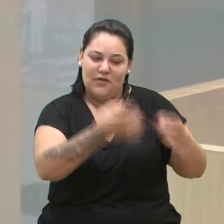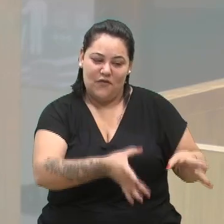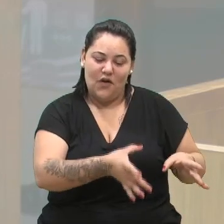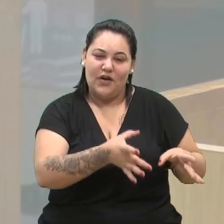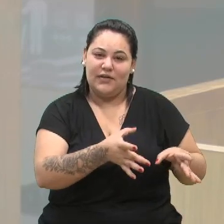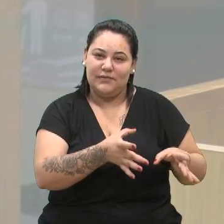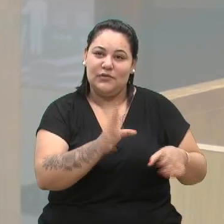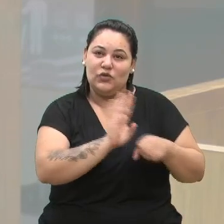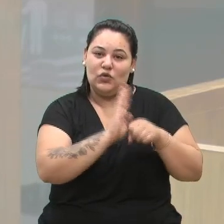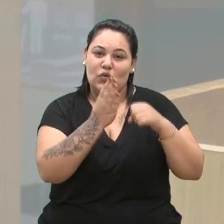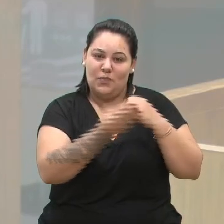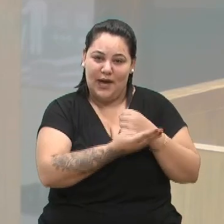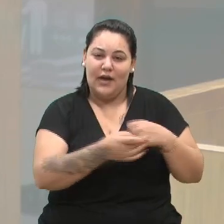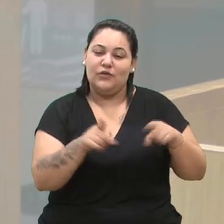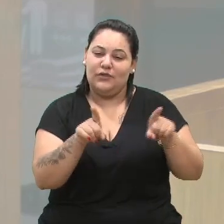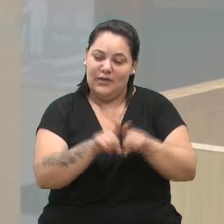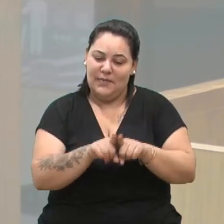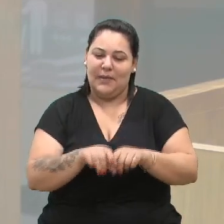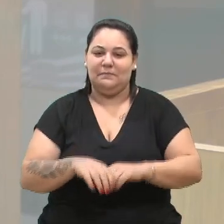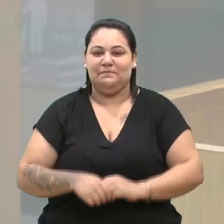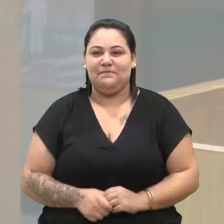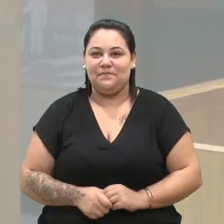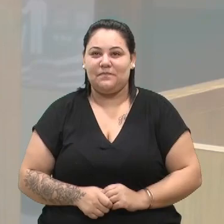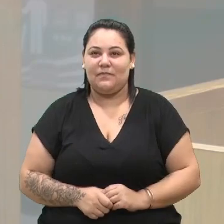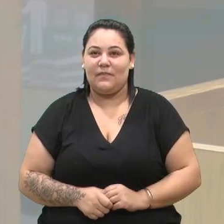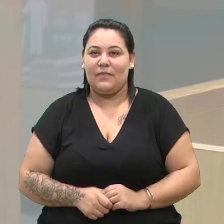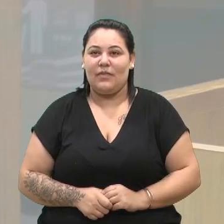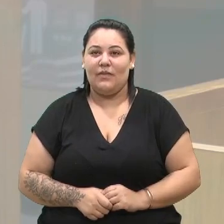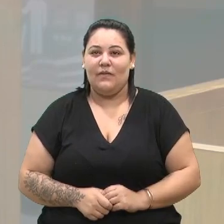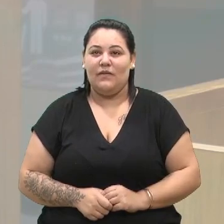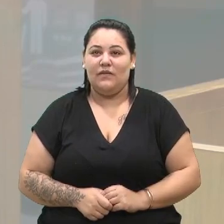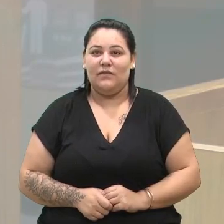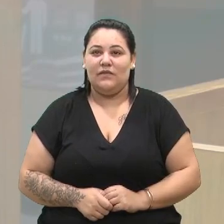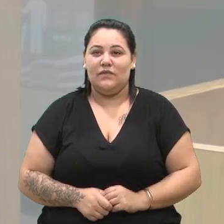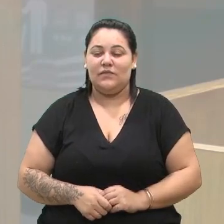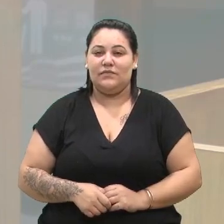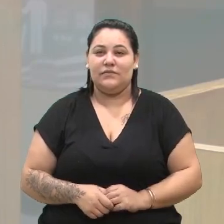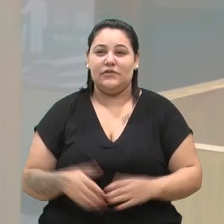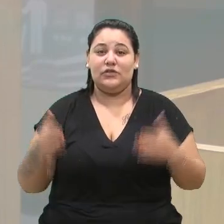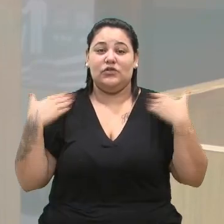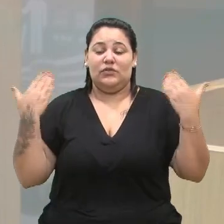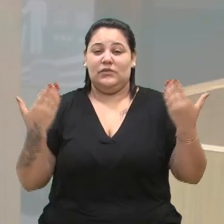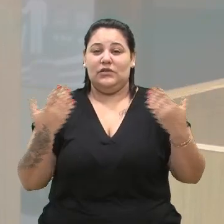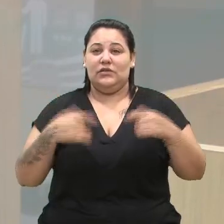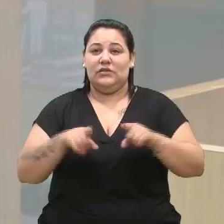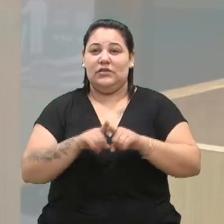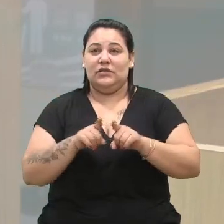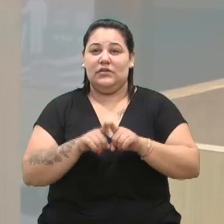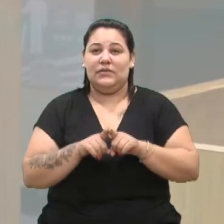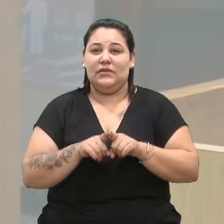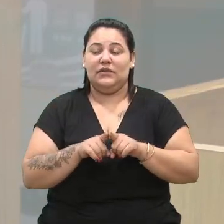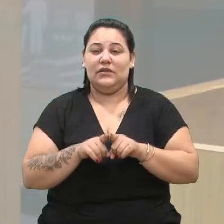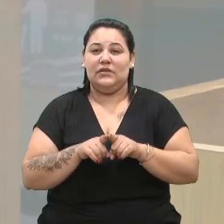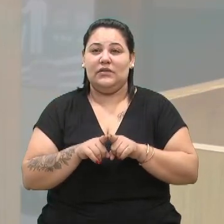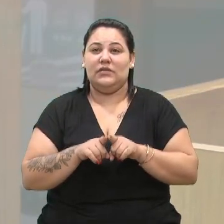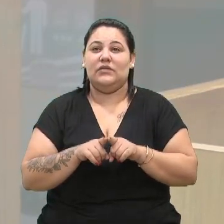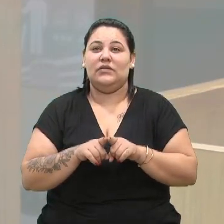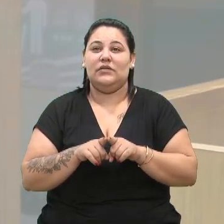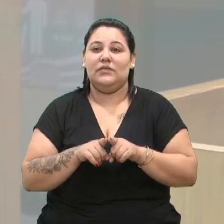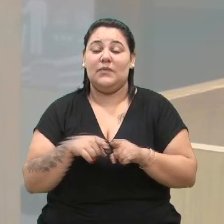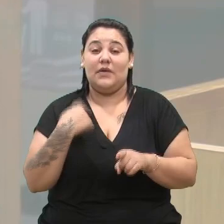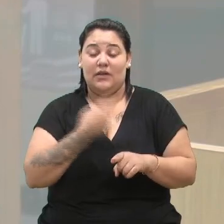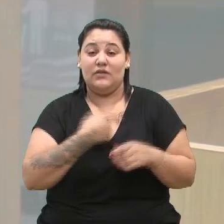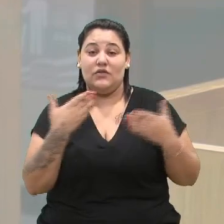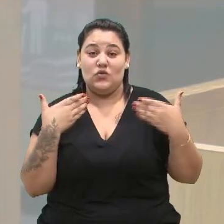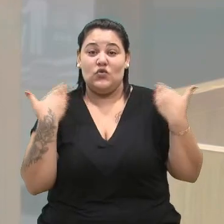Fora ali no bairro Mariane. Uma parte, vereador. Para nossa surpresa, daqui a pouco mais já passa a parte. Para nossa